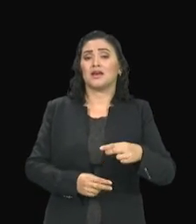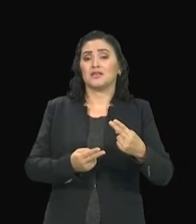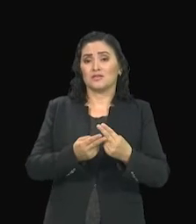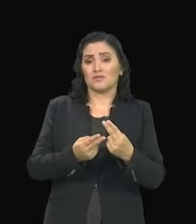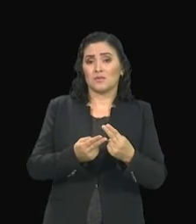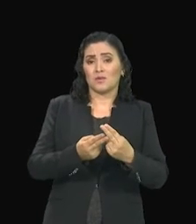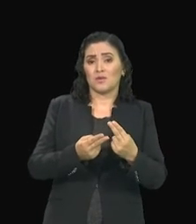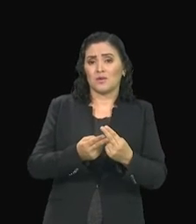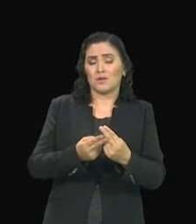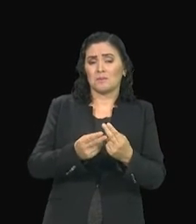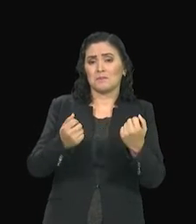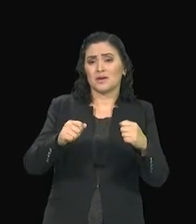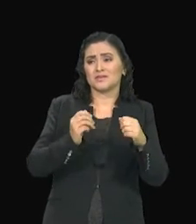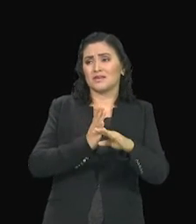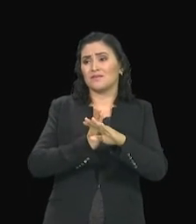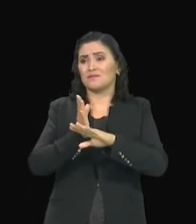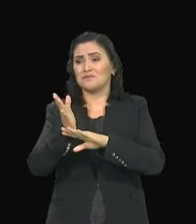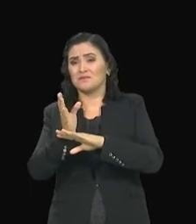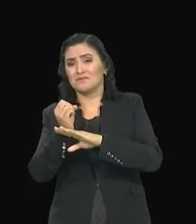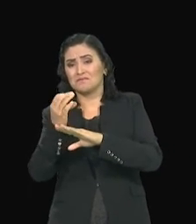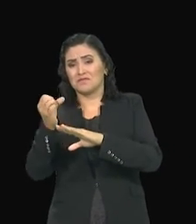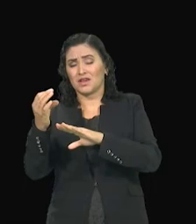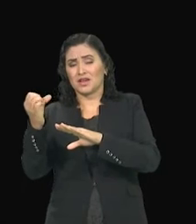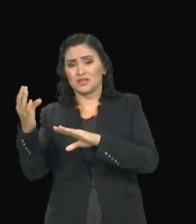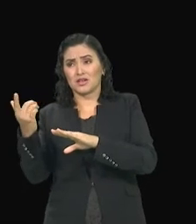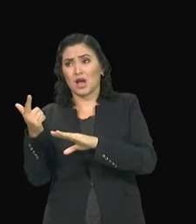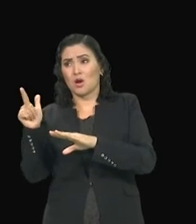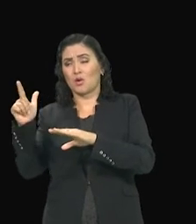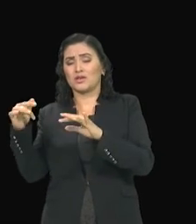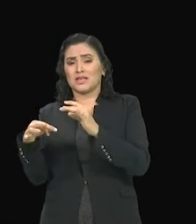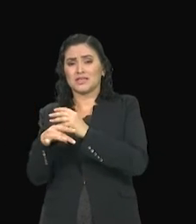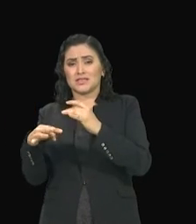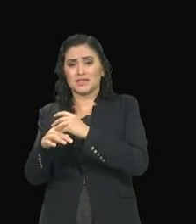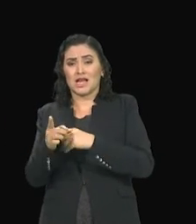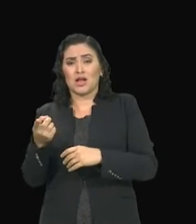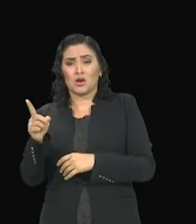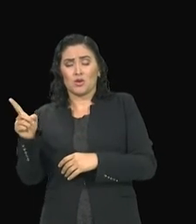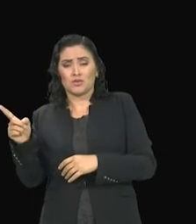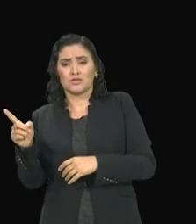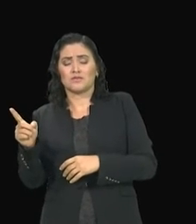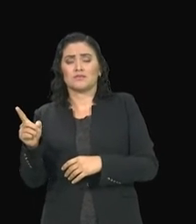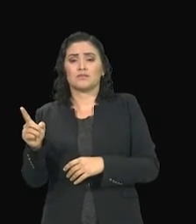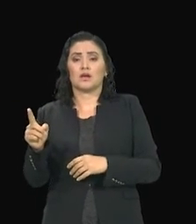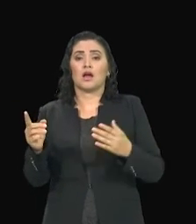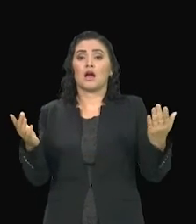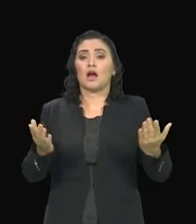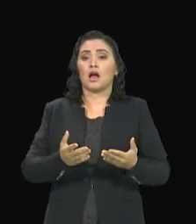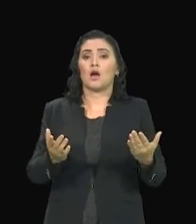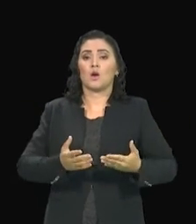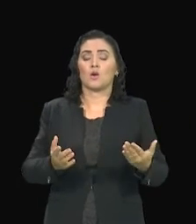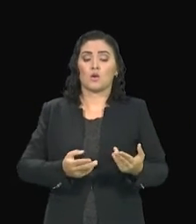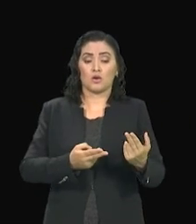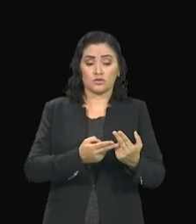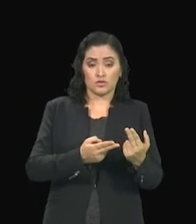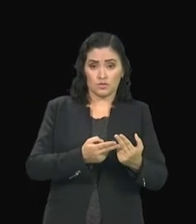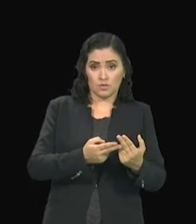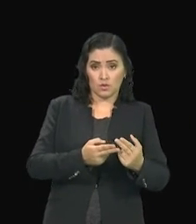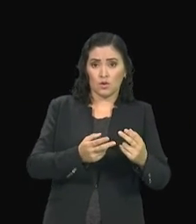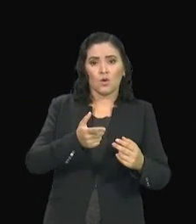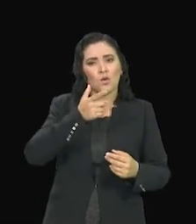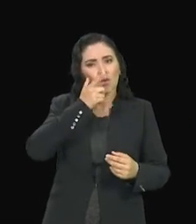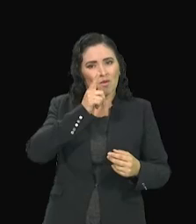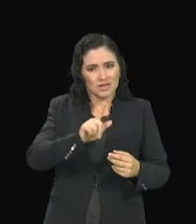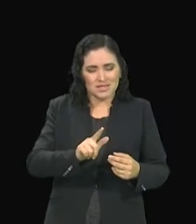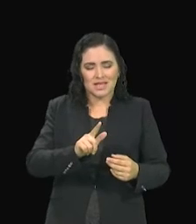desse convênio, Teresina passa a atender os casos de oncologia do município de Timon e de toda a região leste. Era um anseio